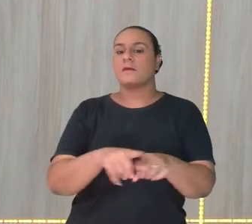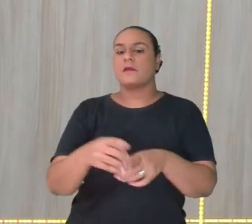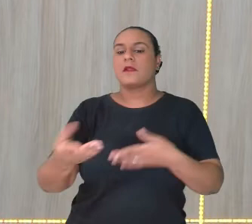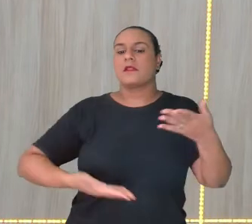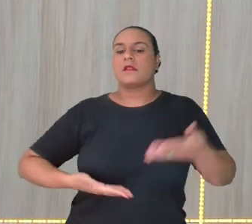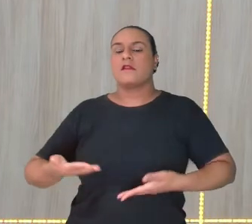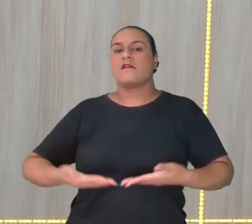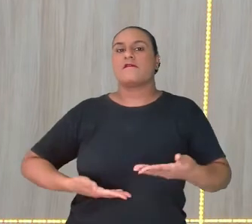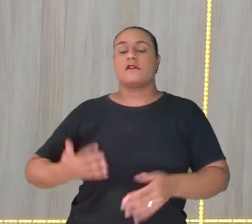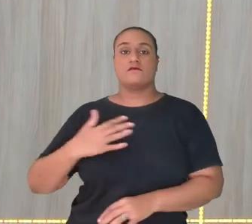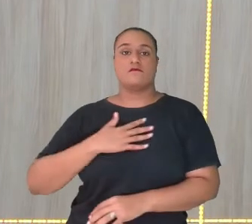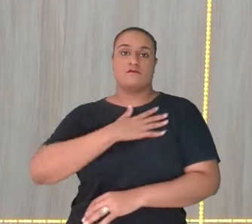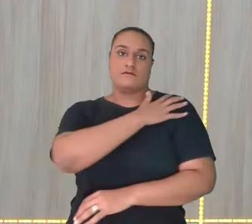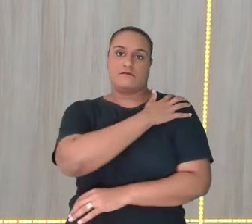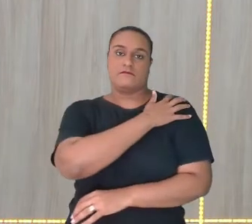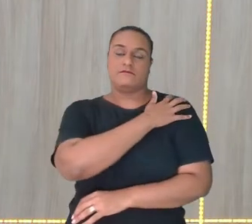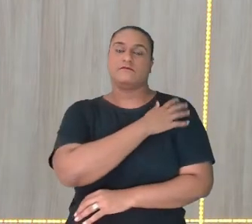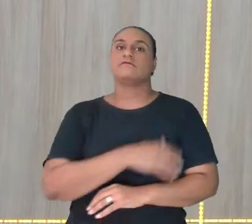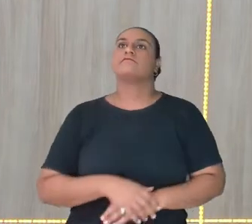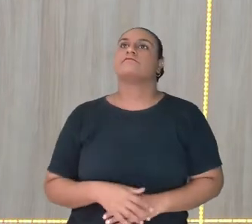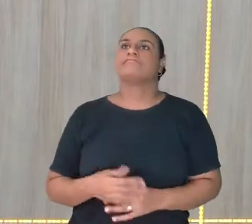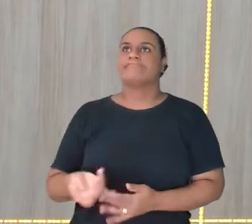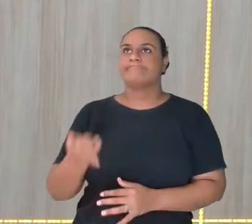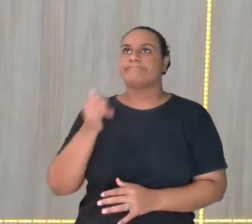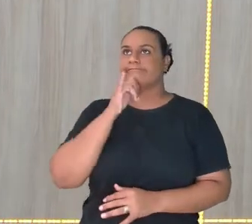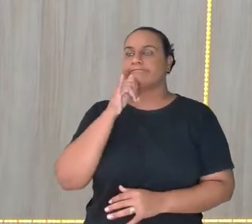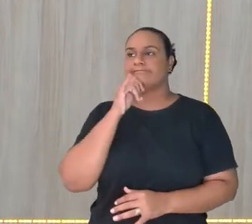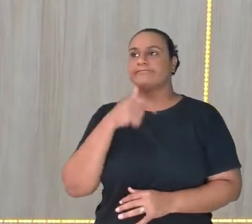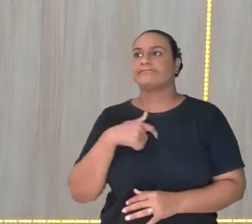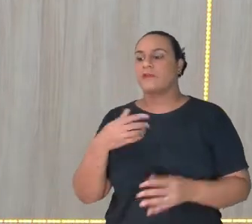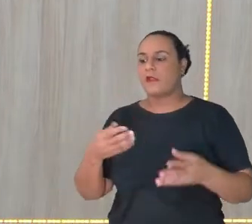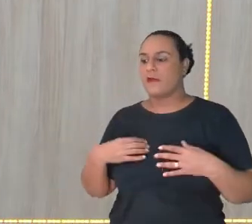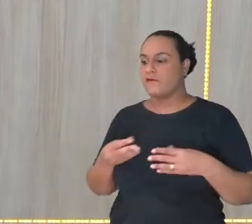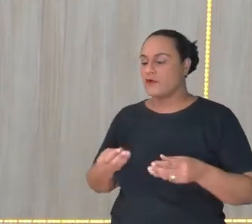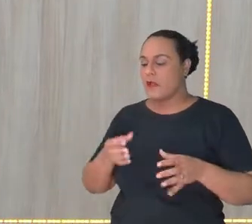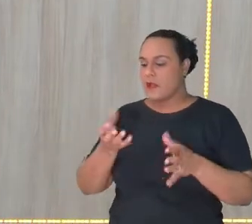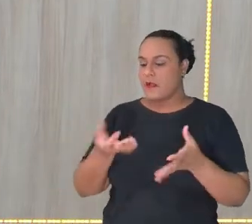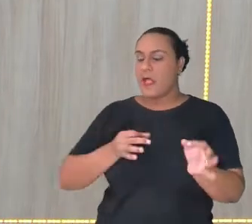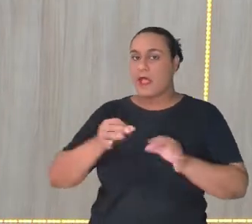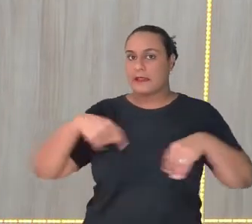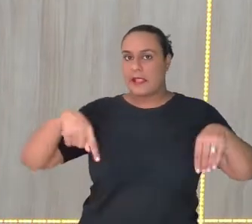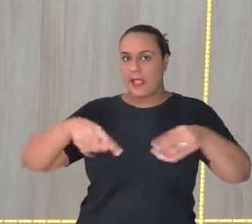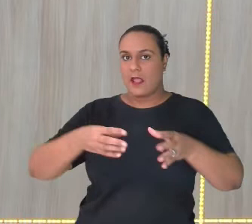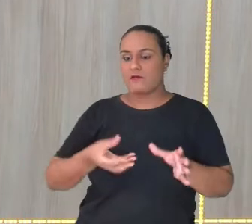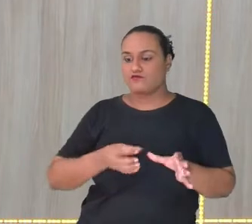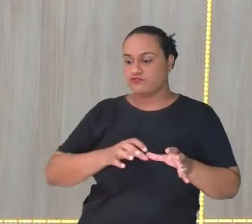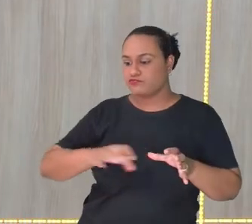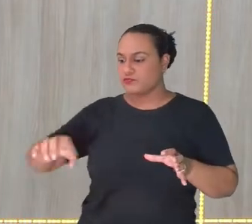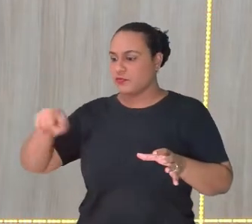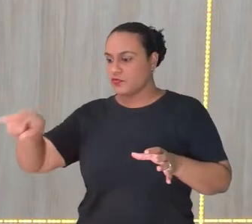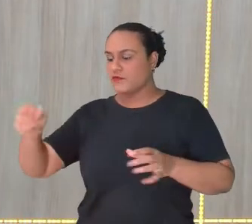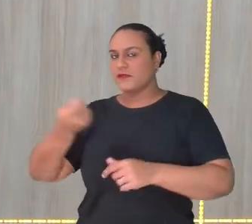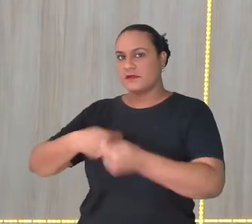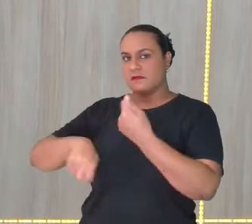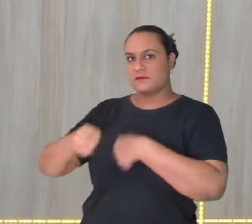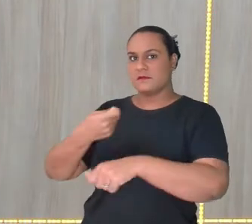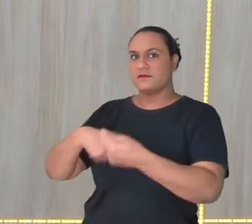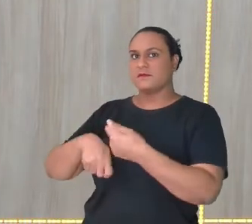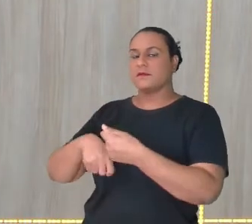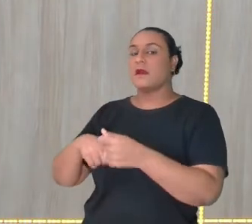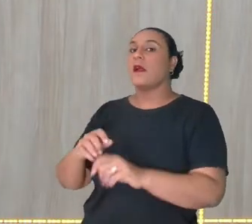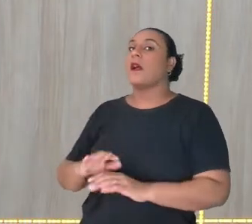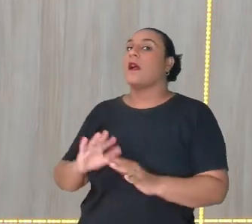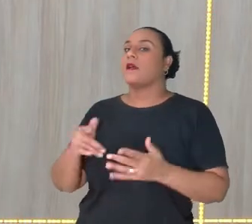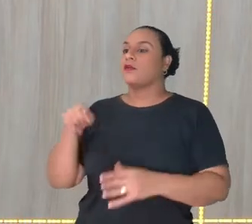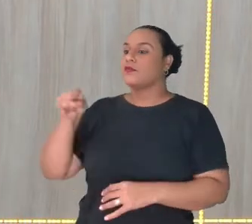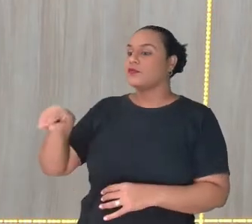serviço militar. Então é tipo assim, eu te dou uma porção de terra aqui, tu vai administrar, tu vai ser meu vassalo.